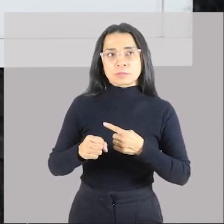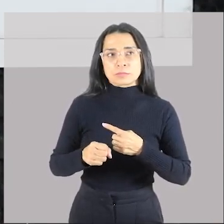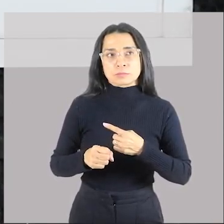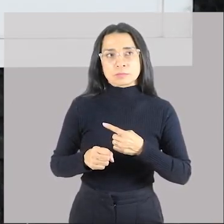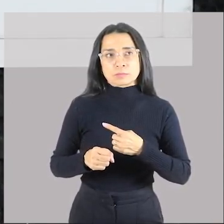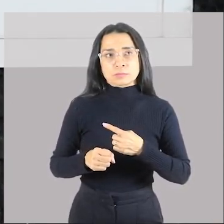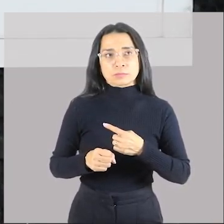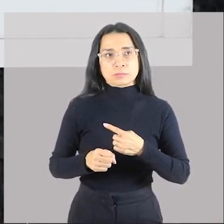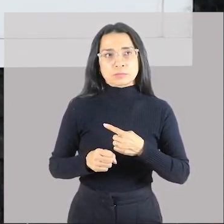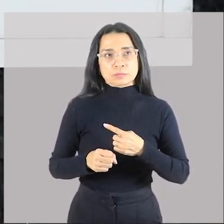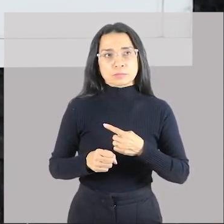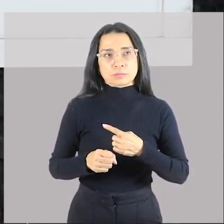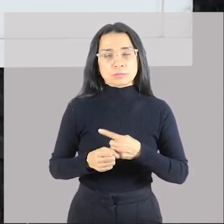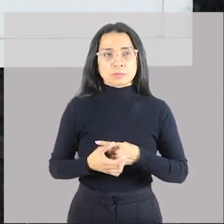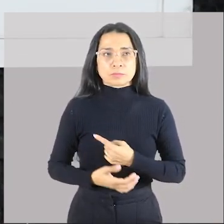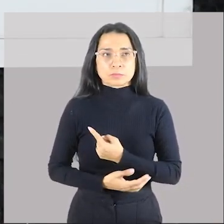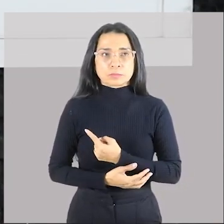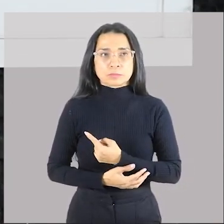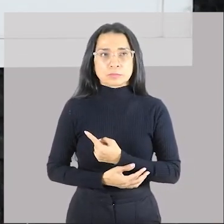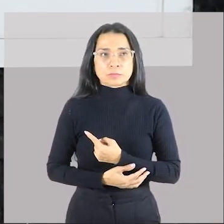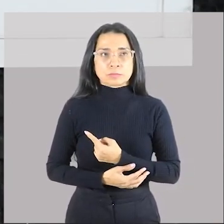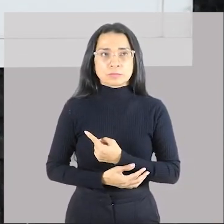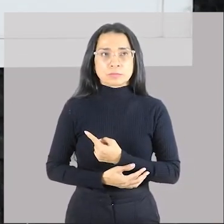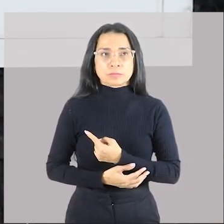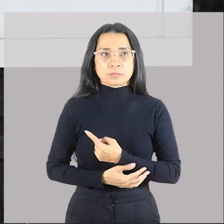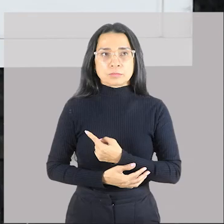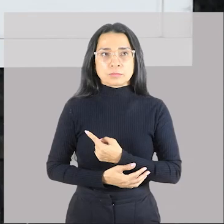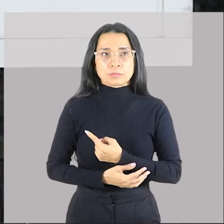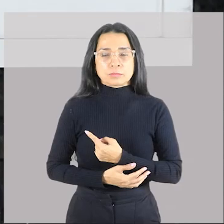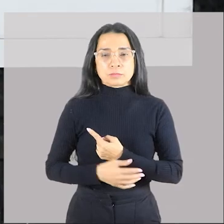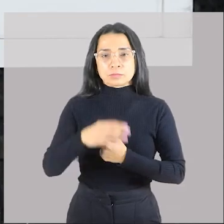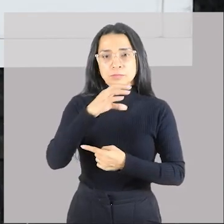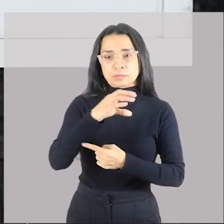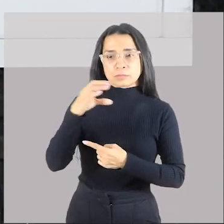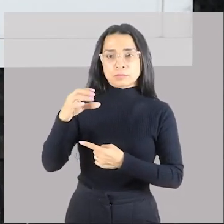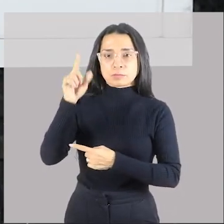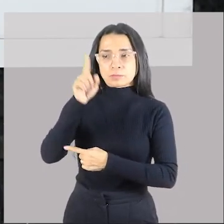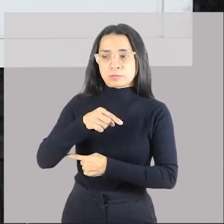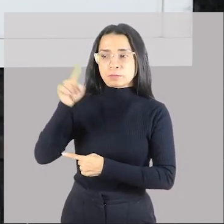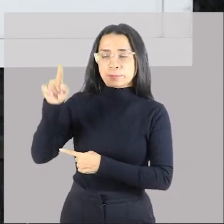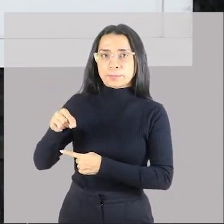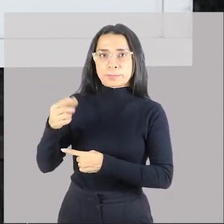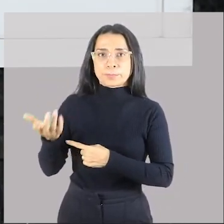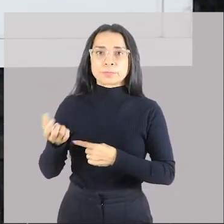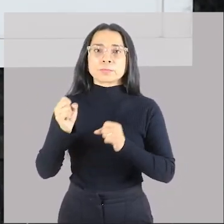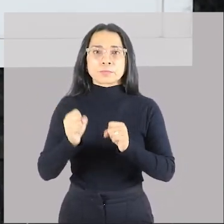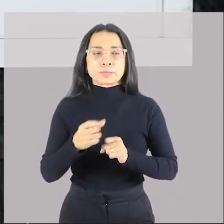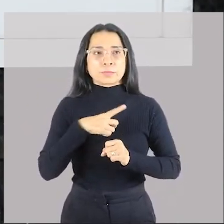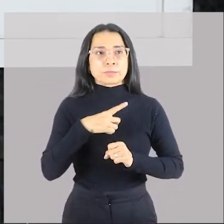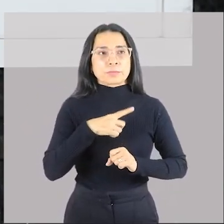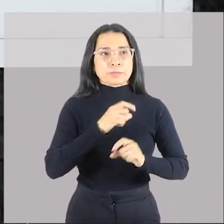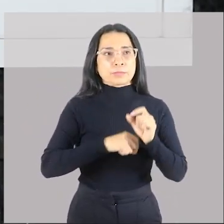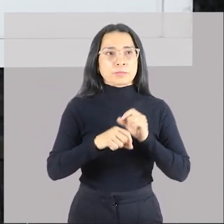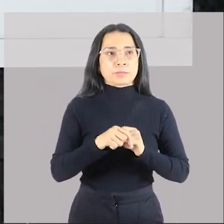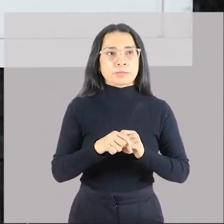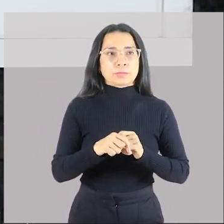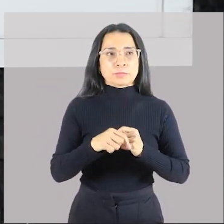Opa, 2 não. C com C. Certo? Você vai ter